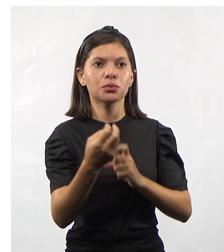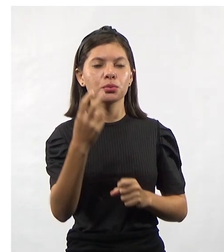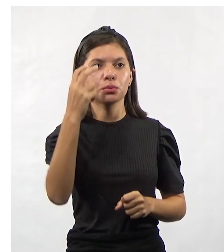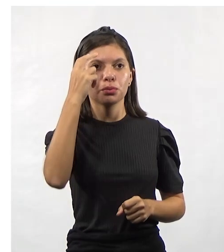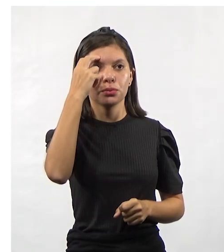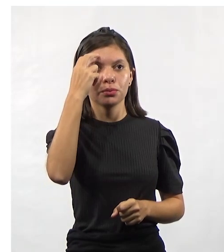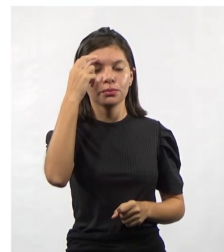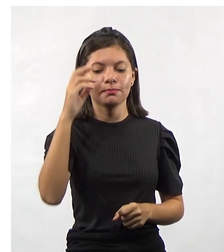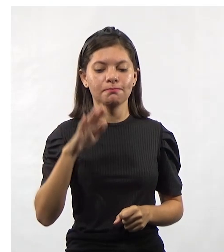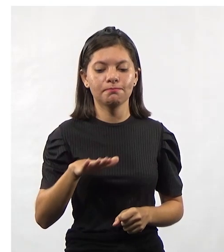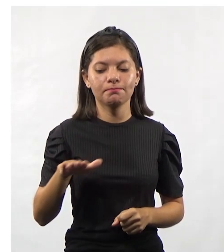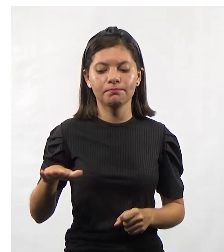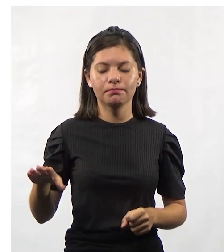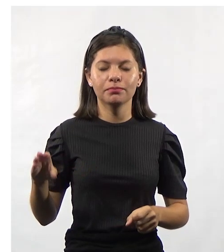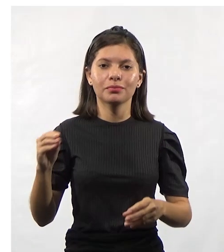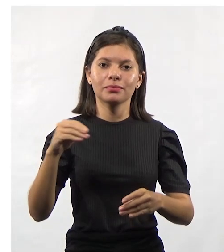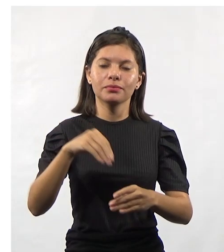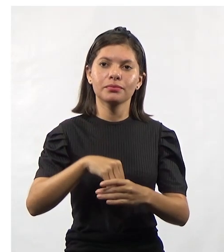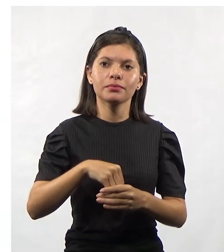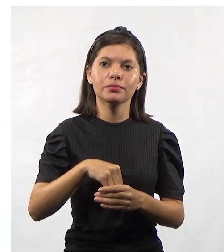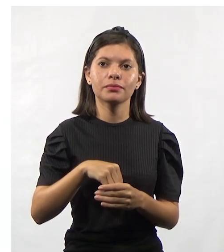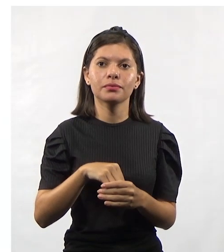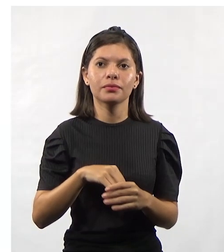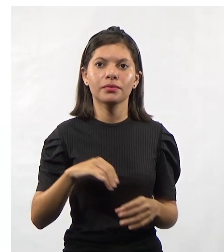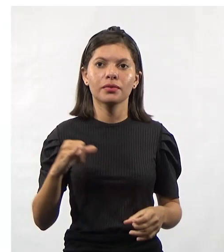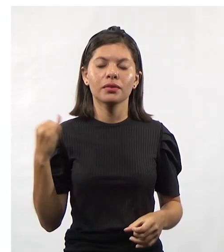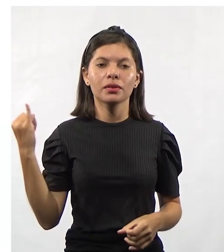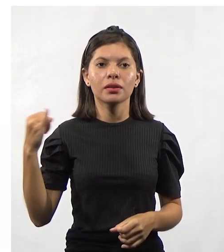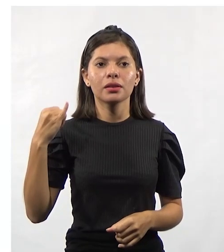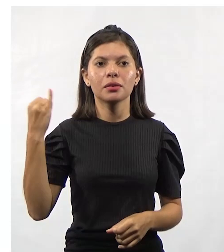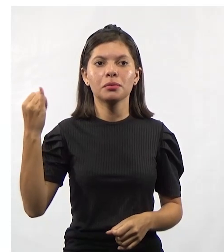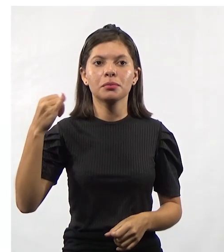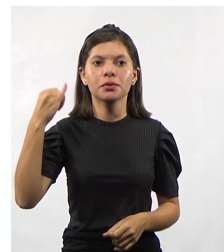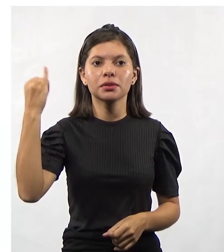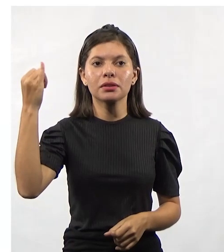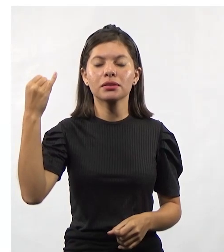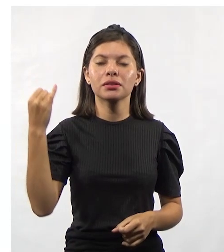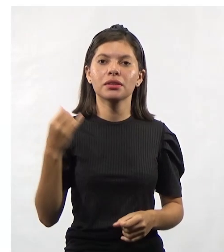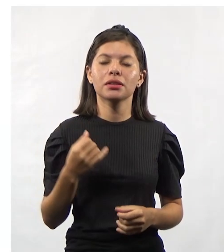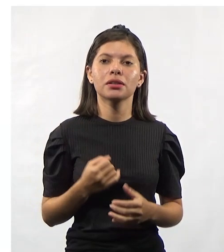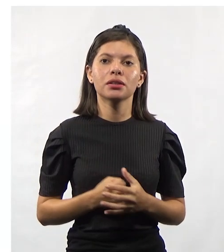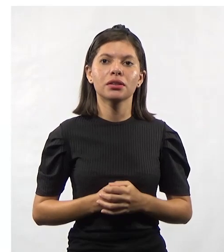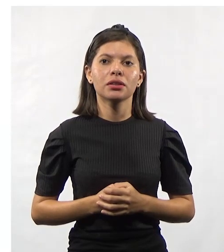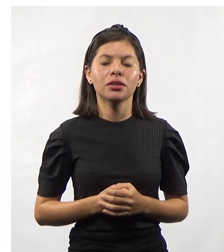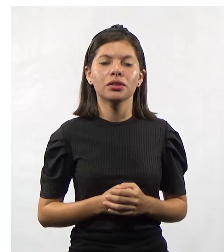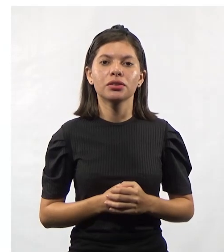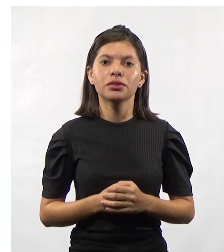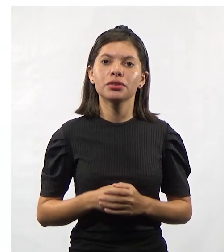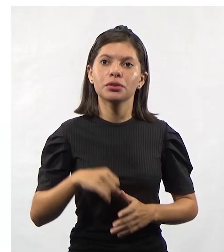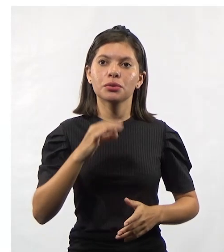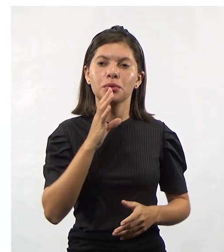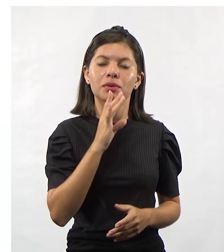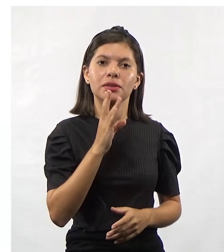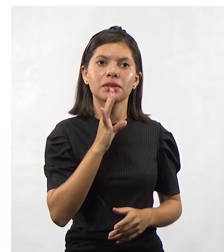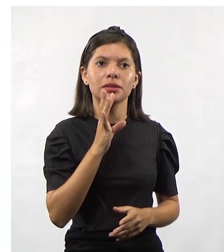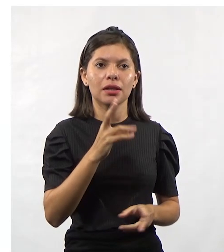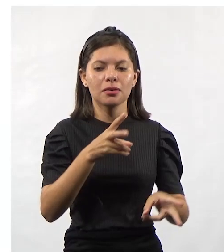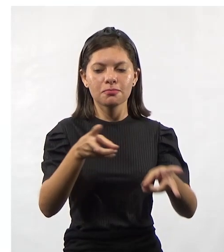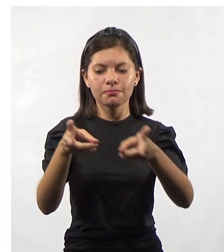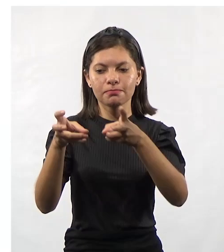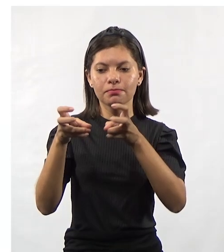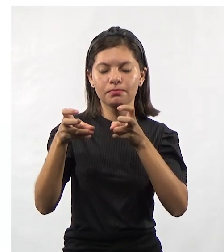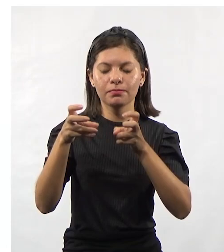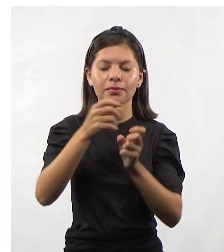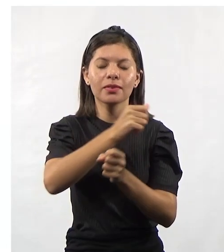contexto sociocultural em que a criança está inserida. Daí a importância de conhecer e